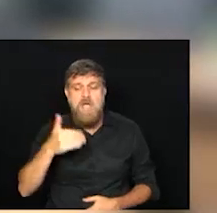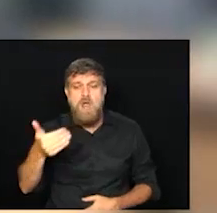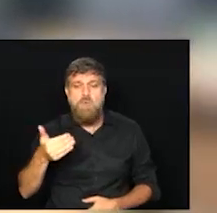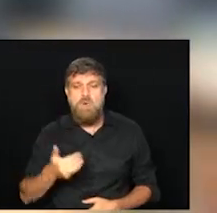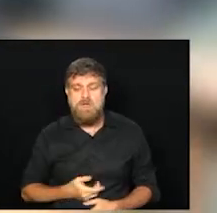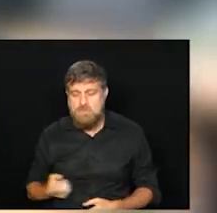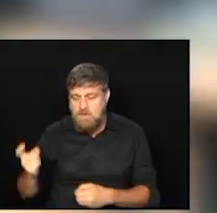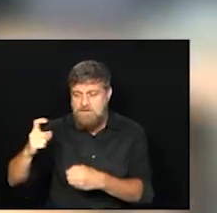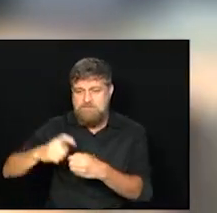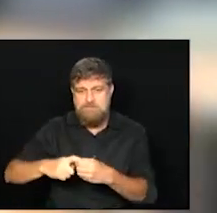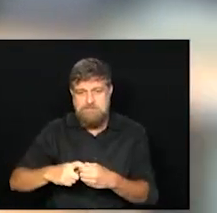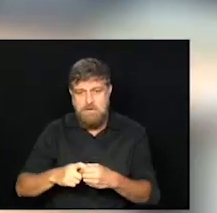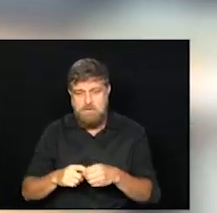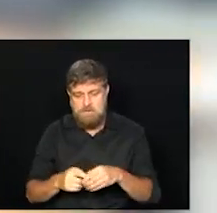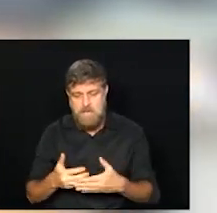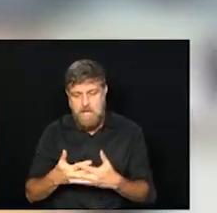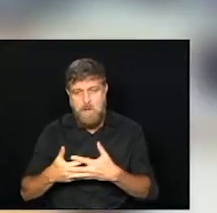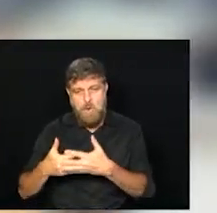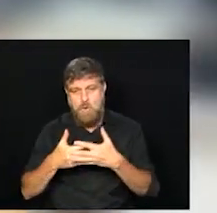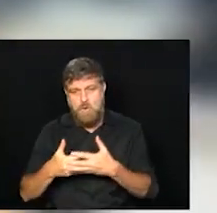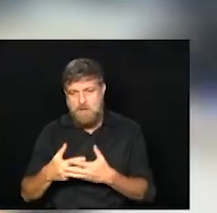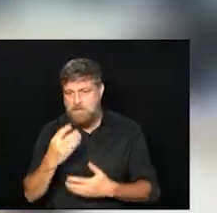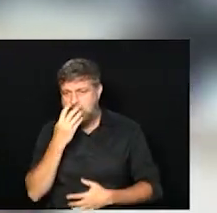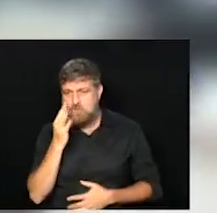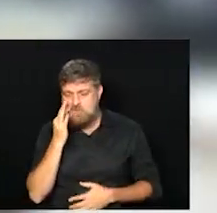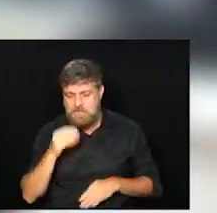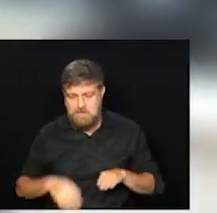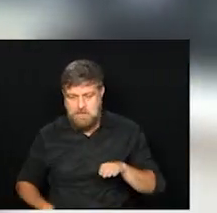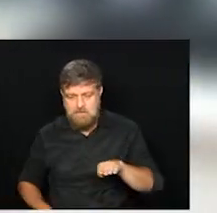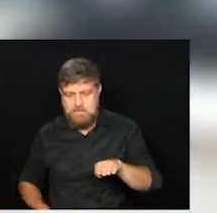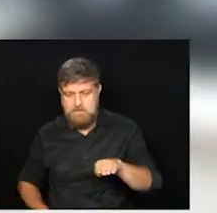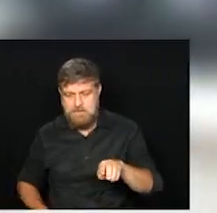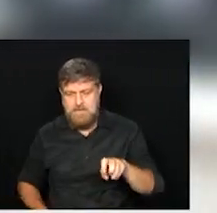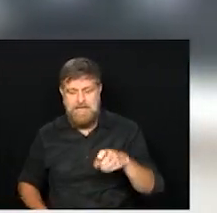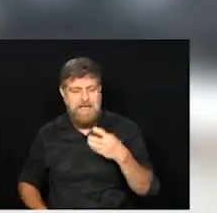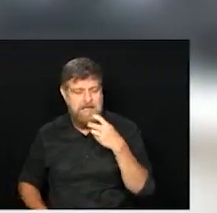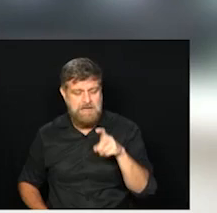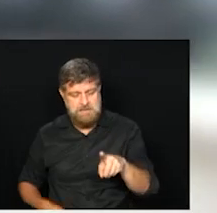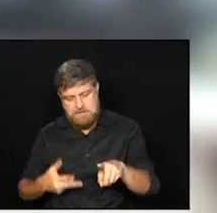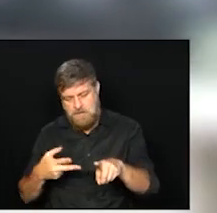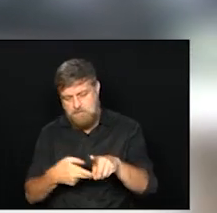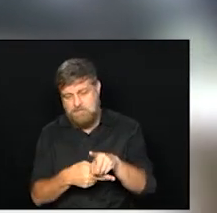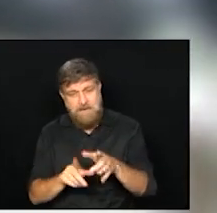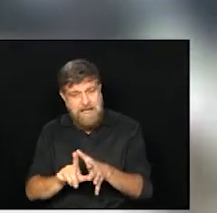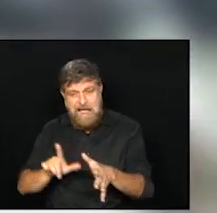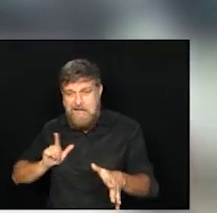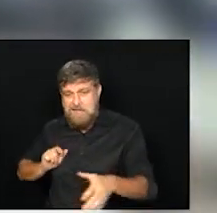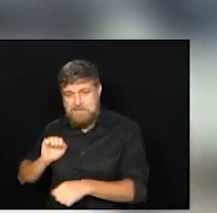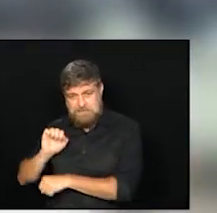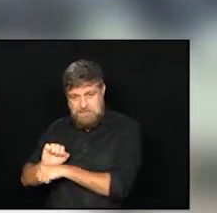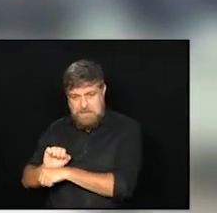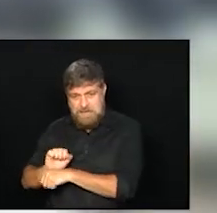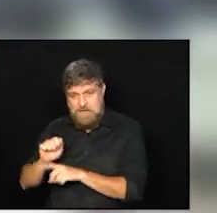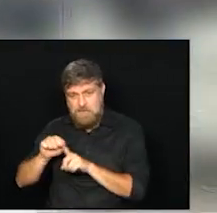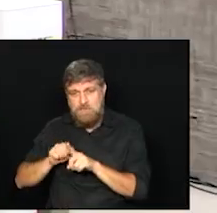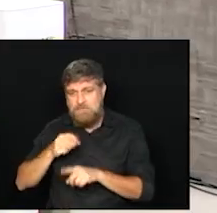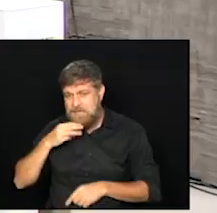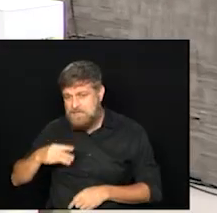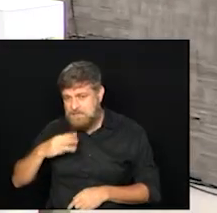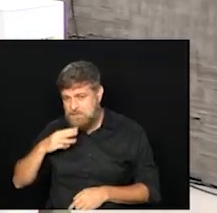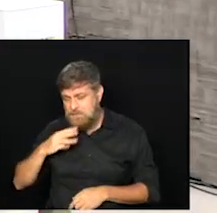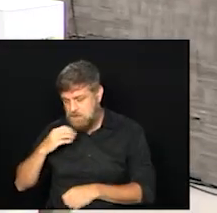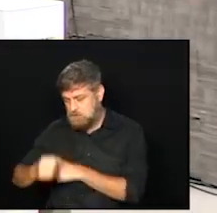do atendimento do castramóvel na cidade, como era feito antes de ser suspenso em março de 2020.